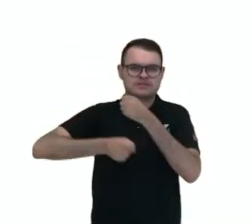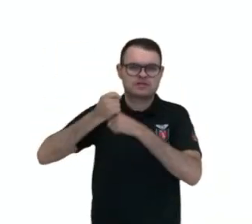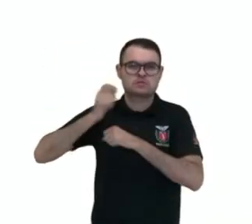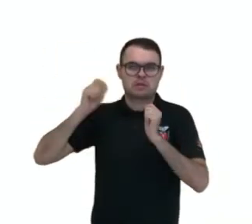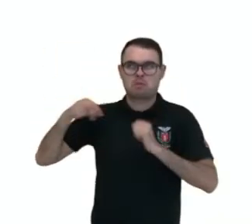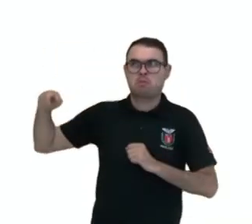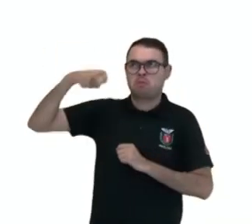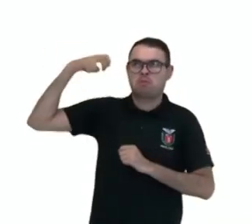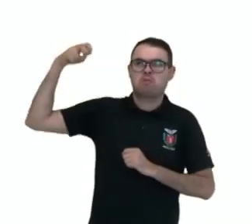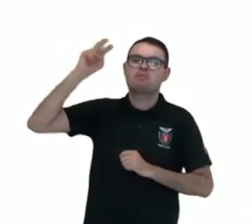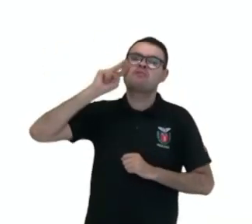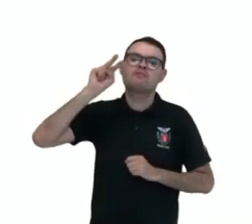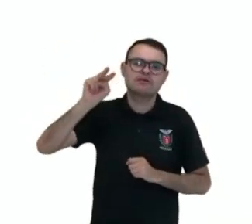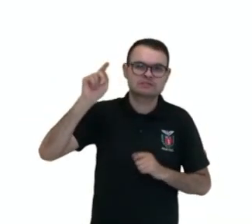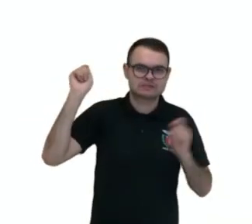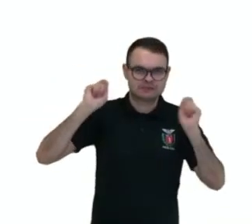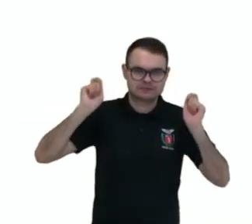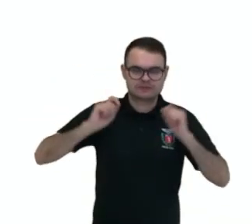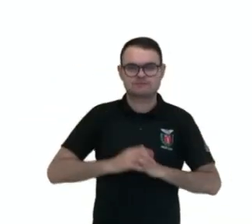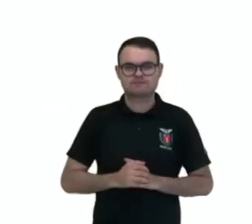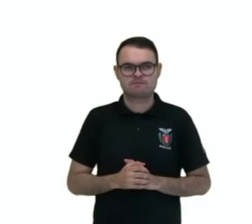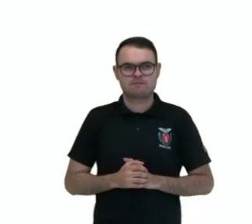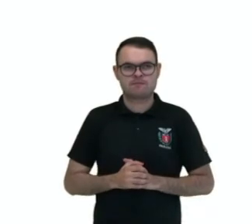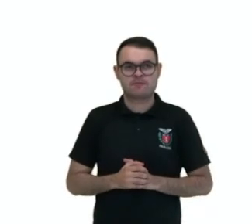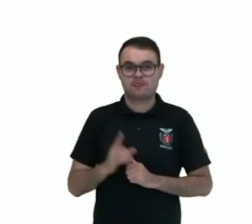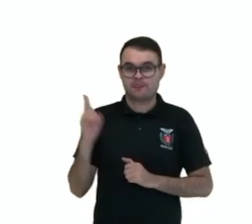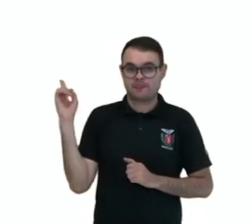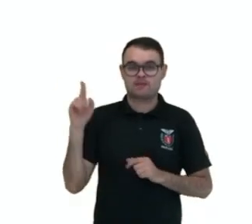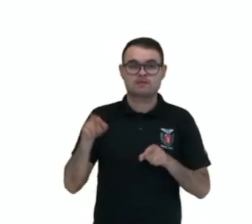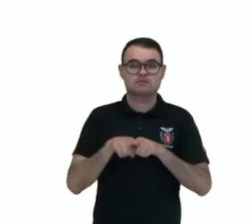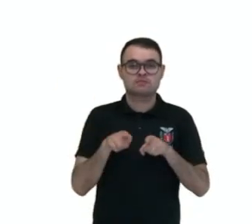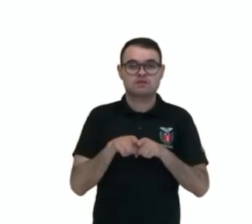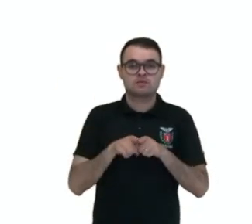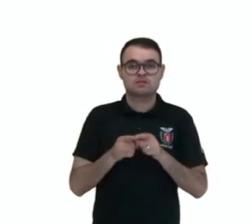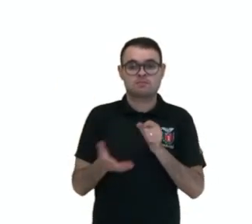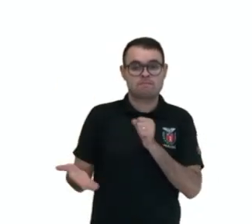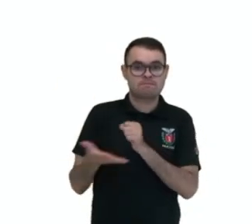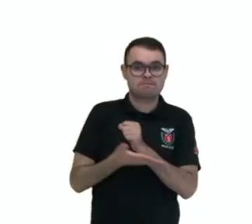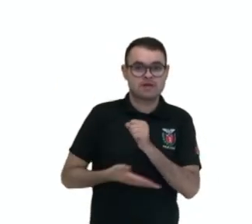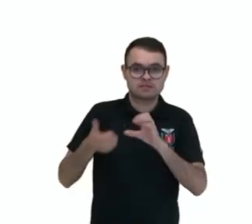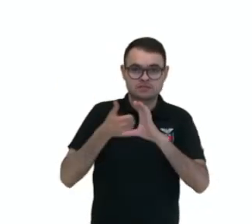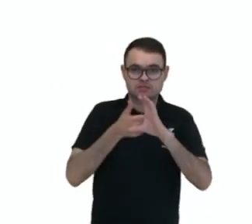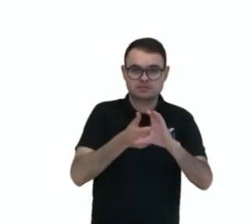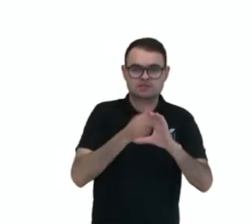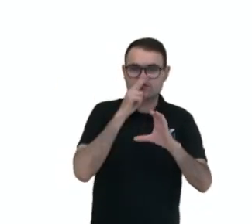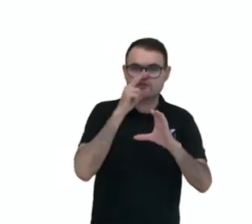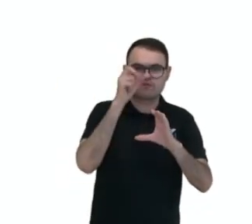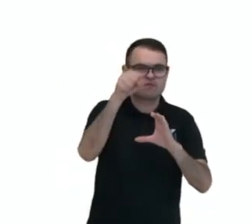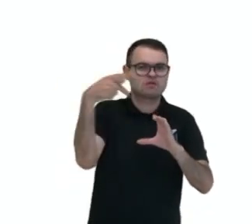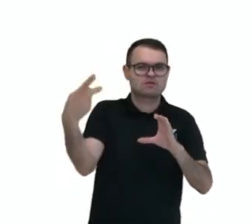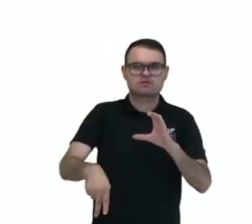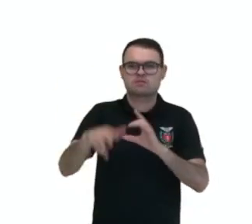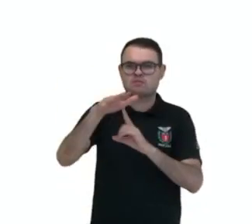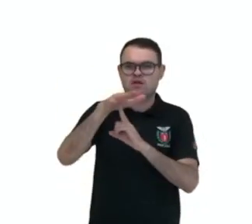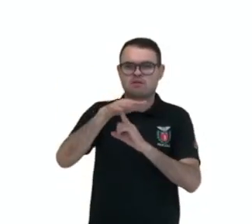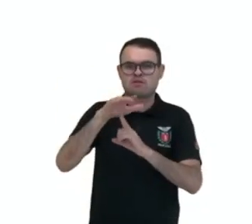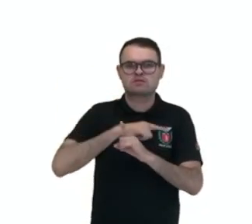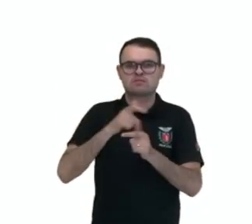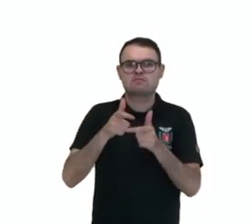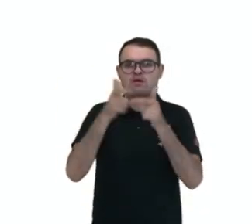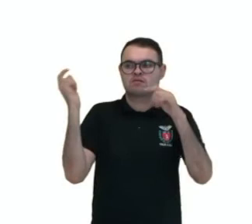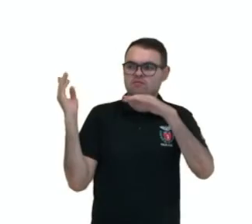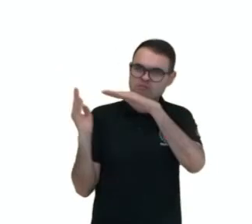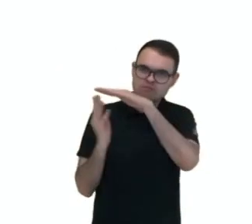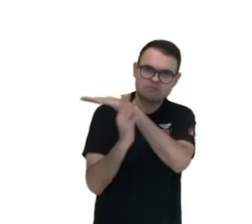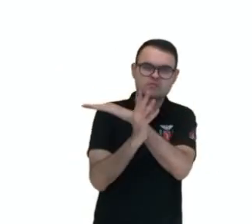visitar. Como vocês podem ver, as religiões de base cristã são uma presença forte no estado do Paraná. Muitos povos que imigraram